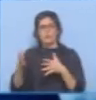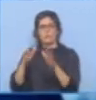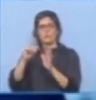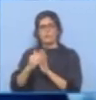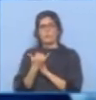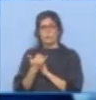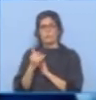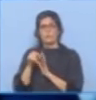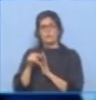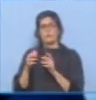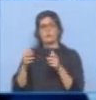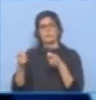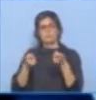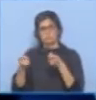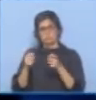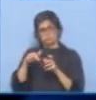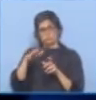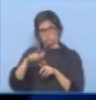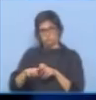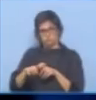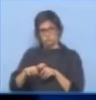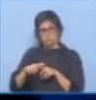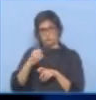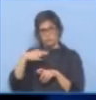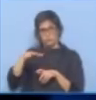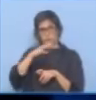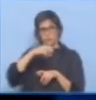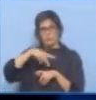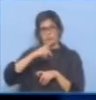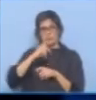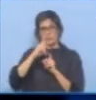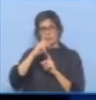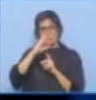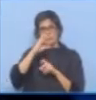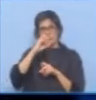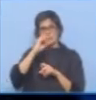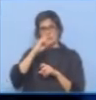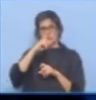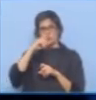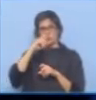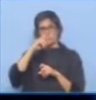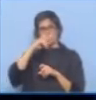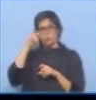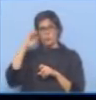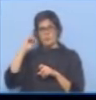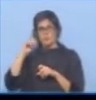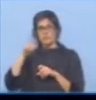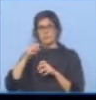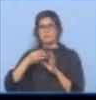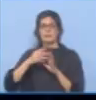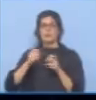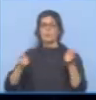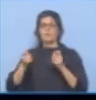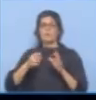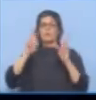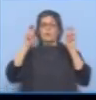portanto, organizaram aqui em Lisboa, no Parque das Nações, não é? No Parque das Nações, exatamente, organizaram um evento que é o Panacá, que é uma oportunidade